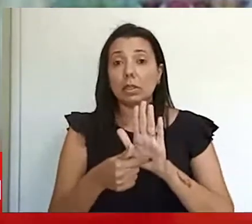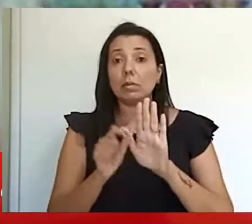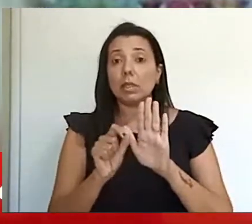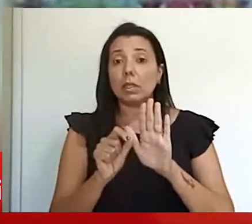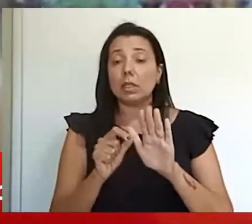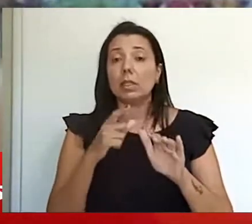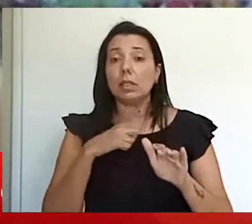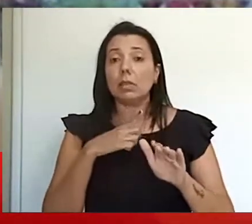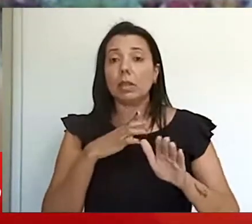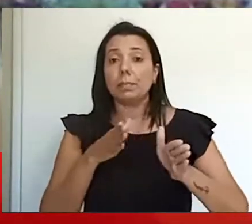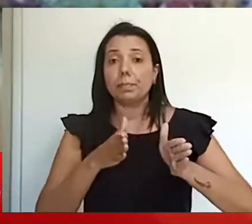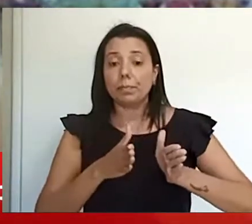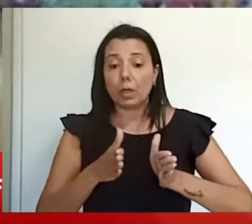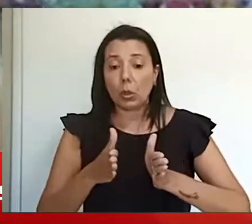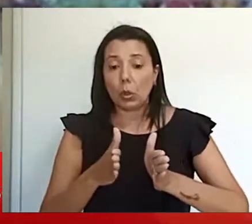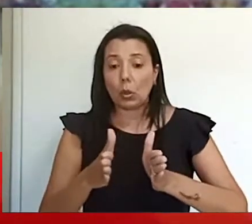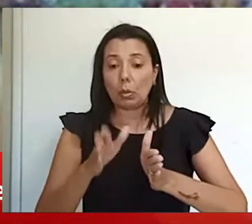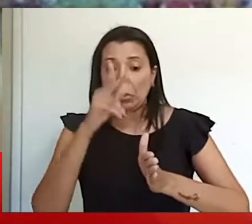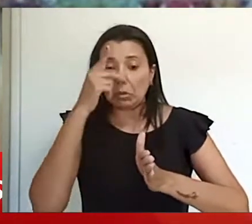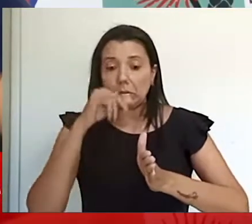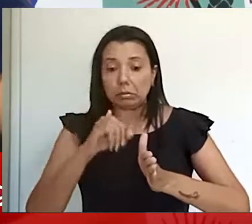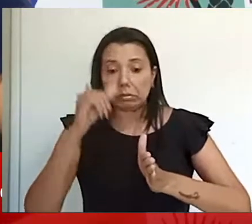aí por onde vai passar a boiada.